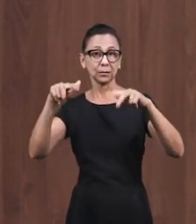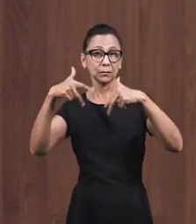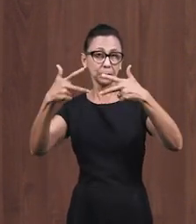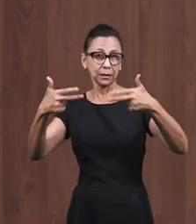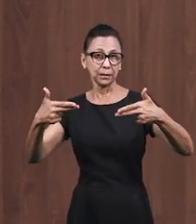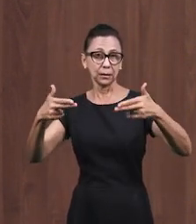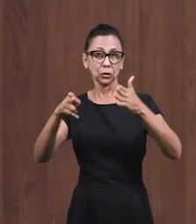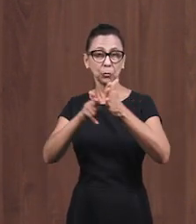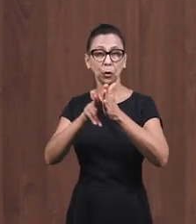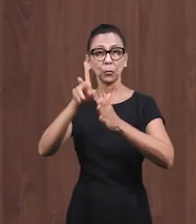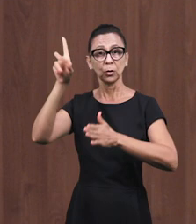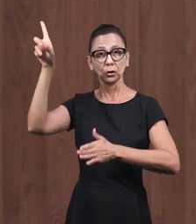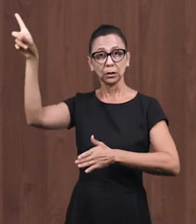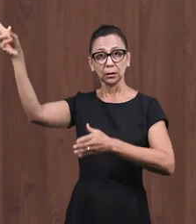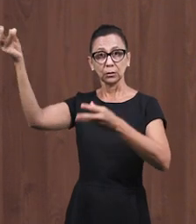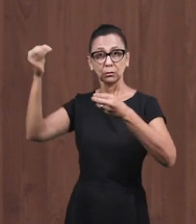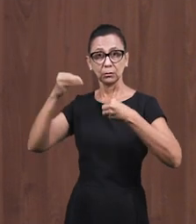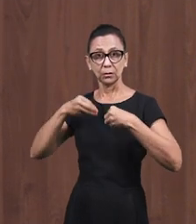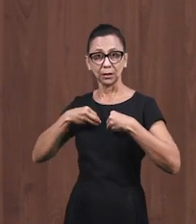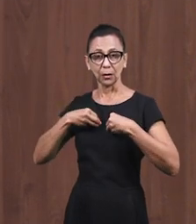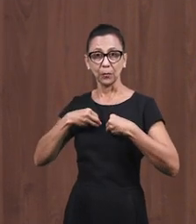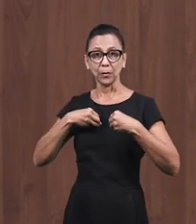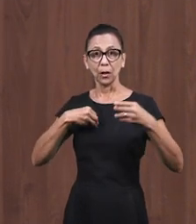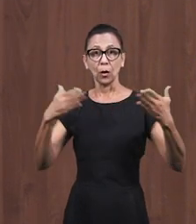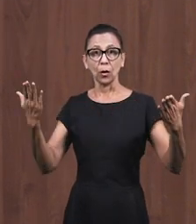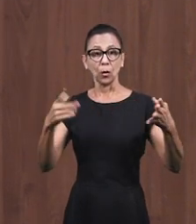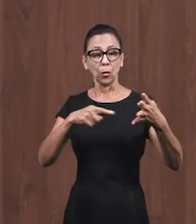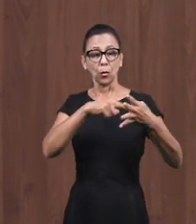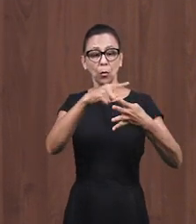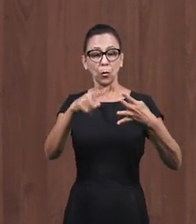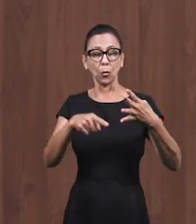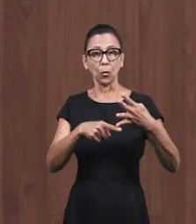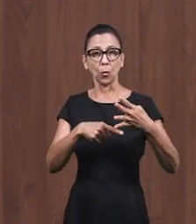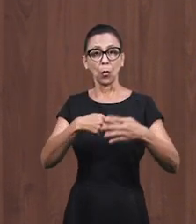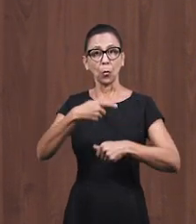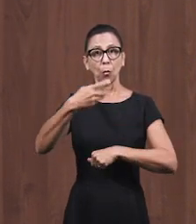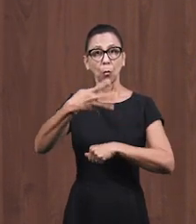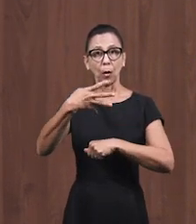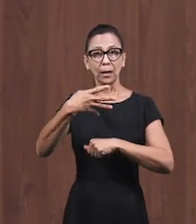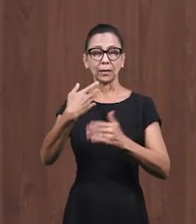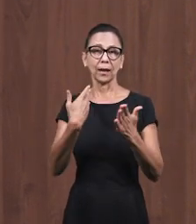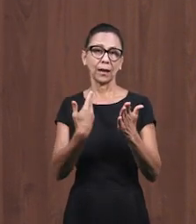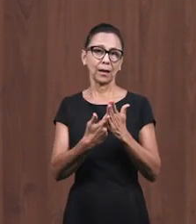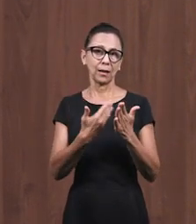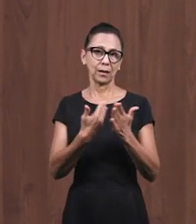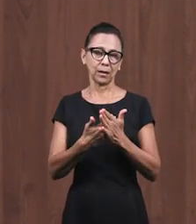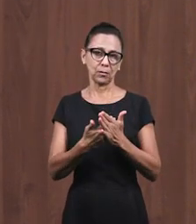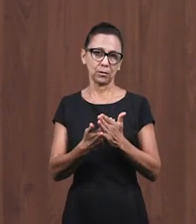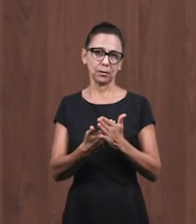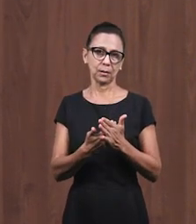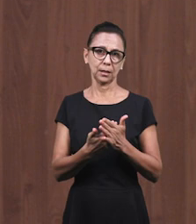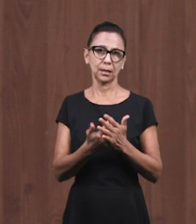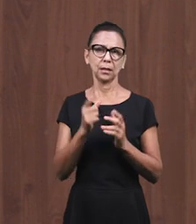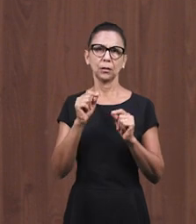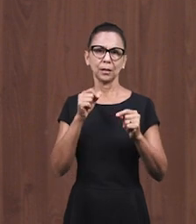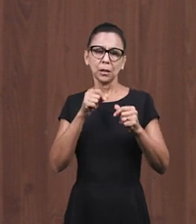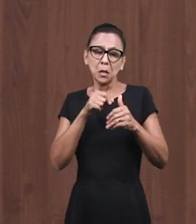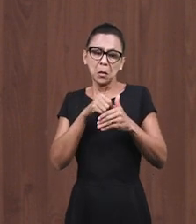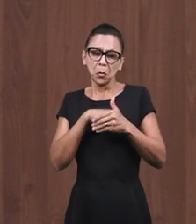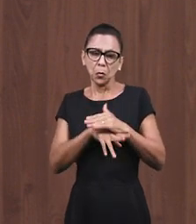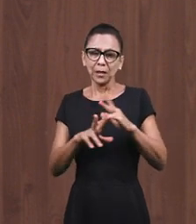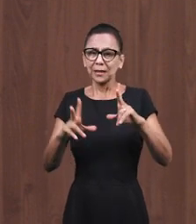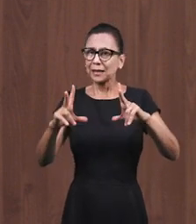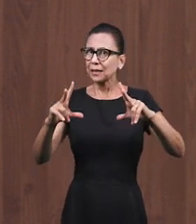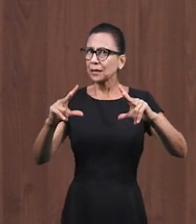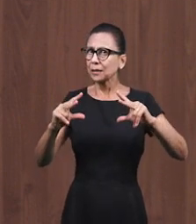estamos hoje na quarta aula e esta aula fala sobre guarda a herança. E eu pergunto